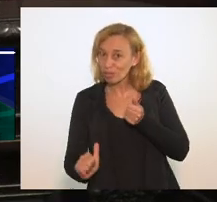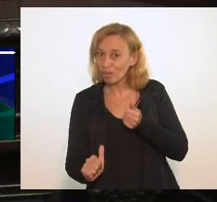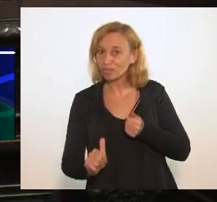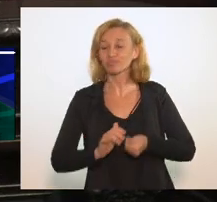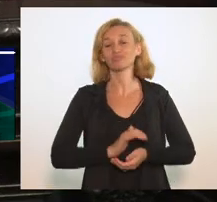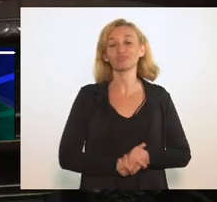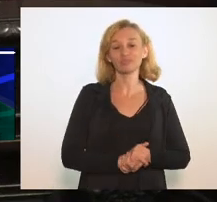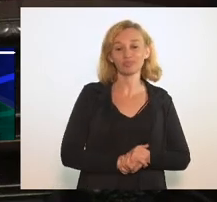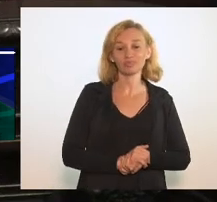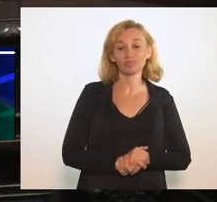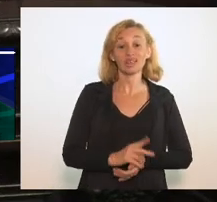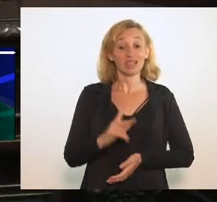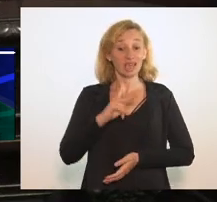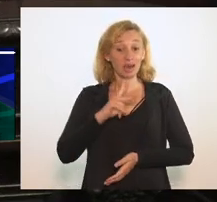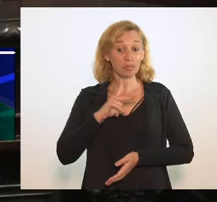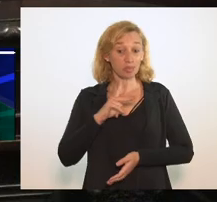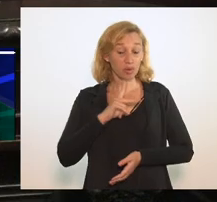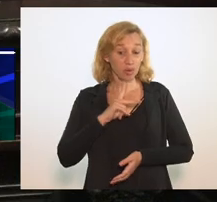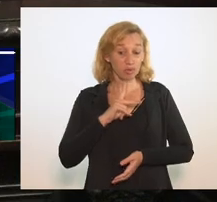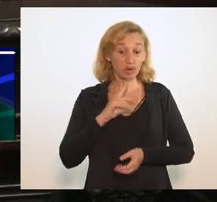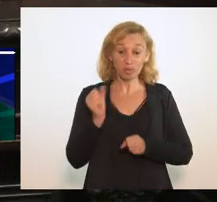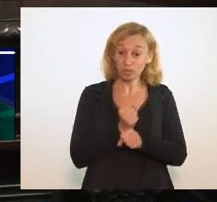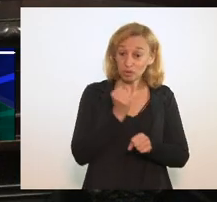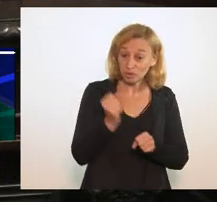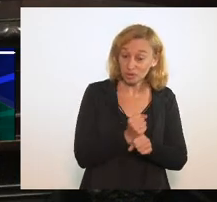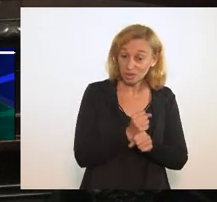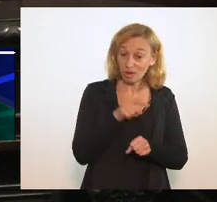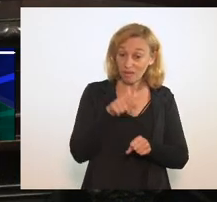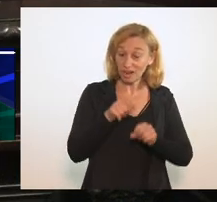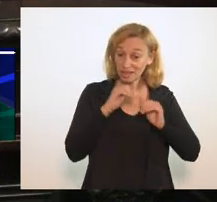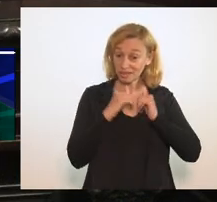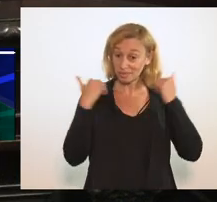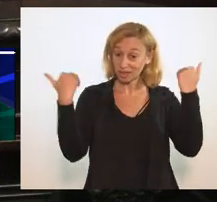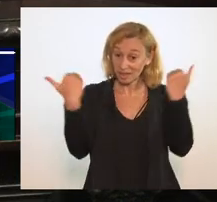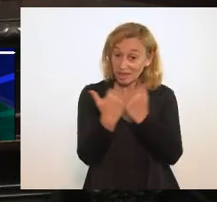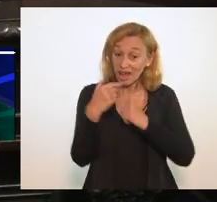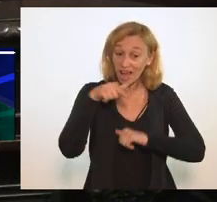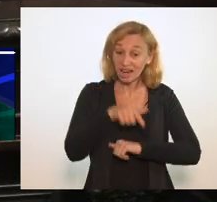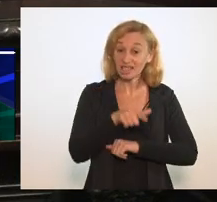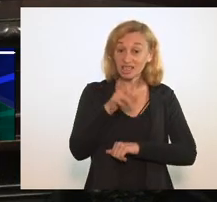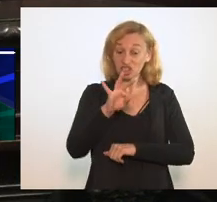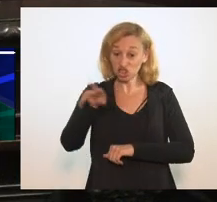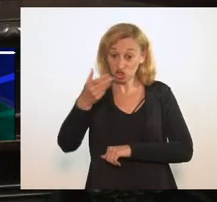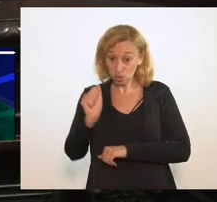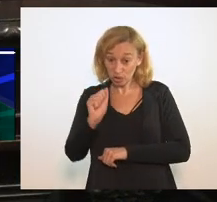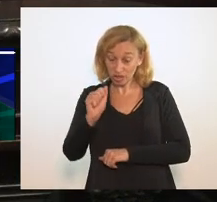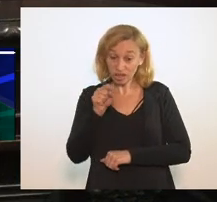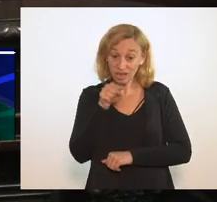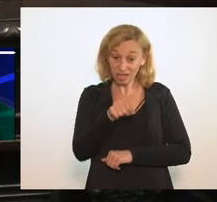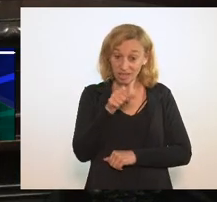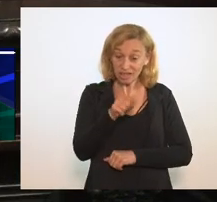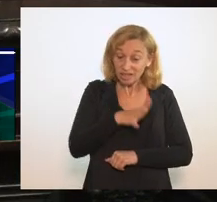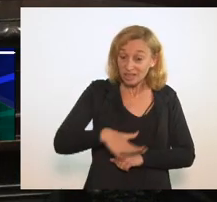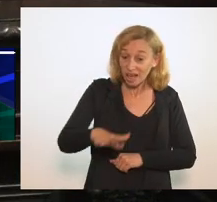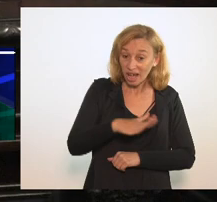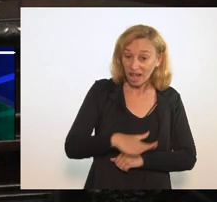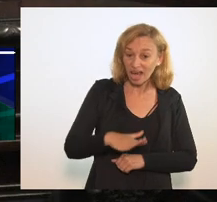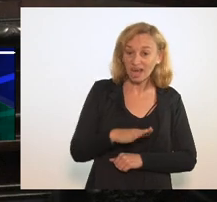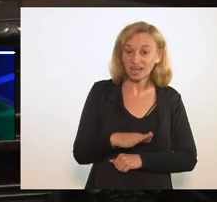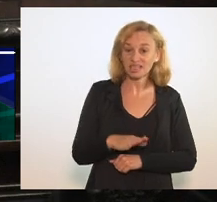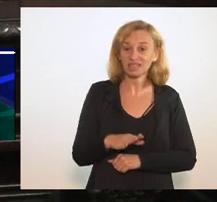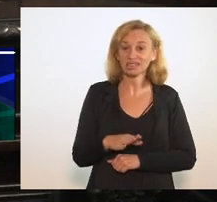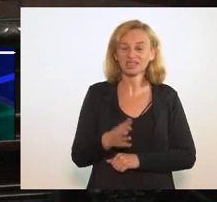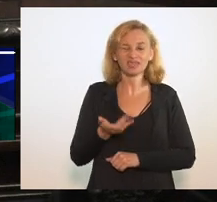futebolístico. E a própria construção do Maracanã, ali onde ele é situado, na Tijuca, na área onde antigamente ficava o